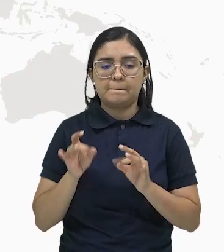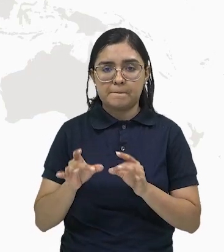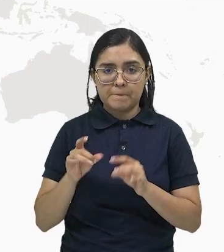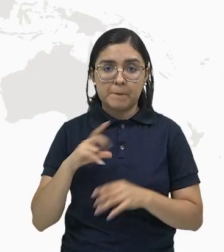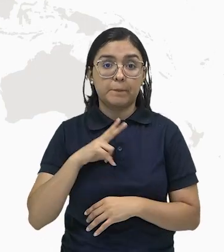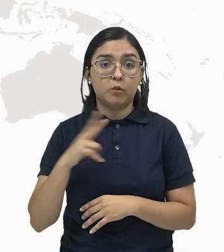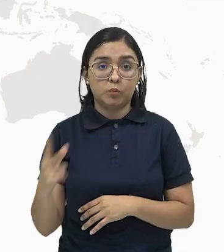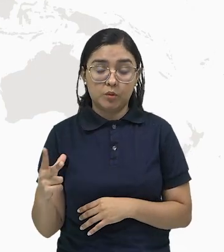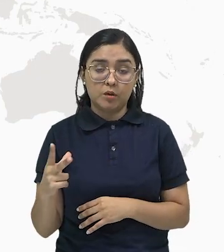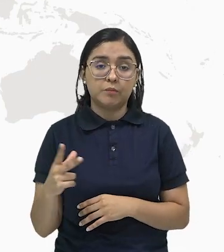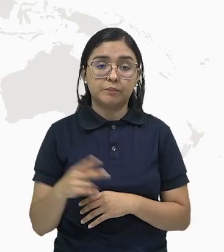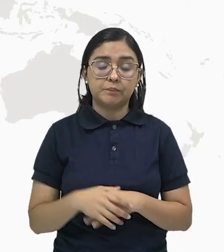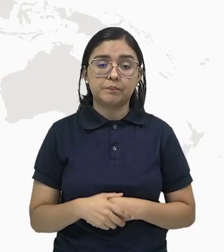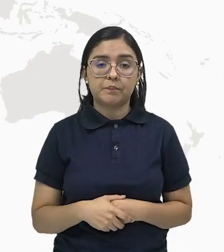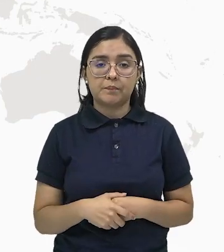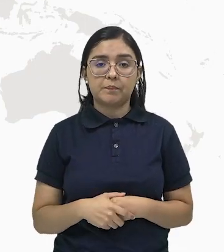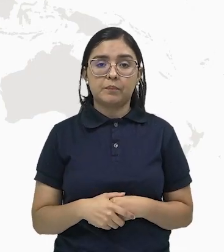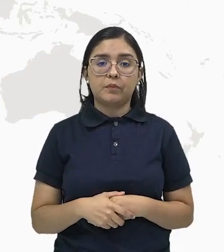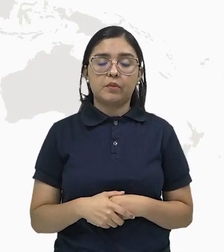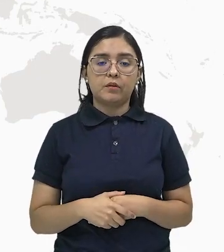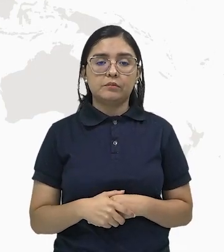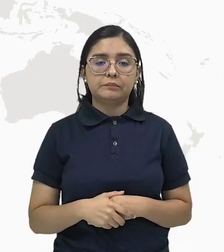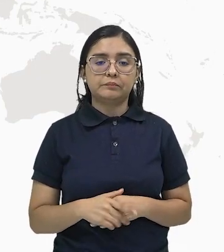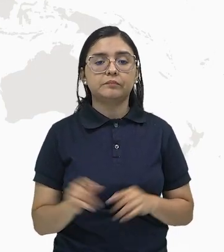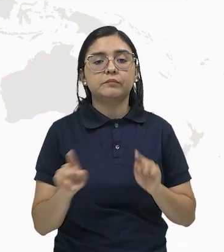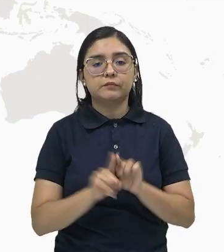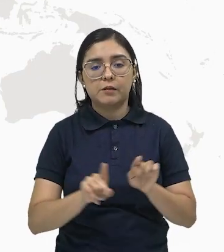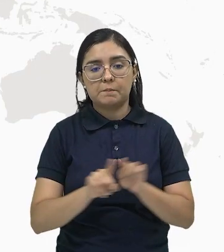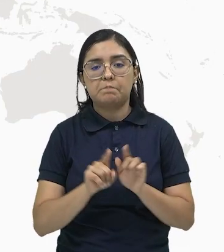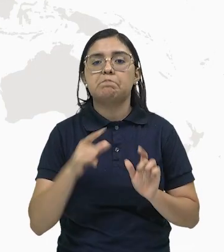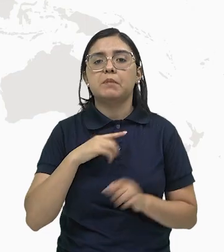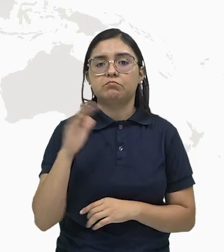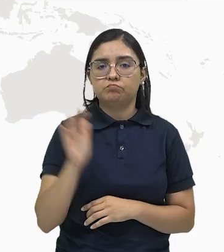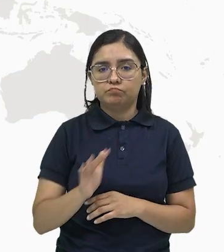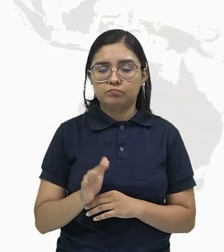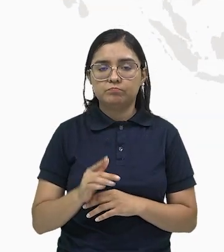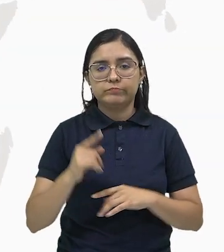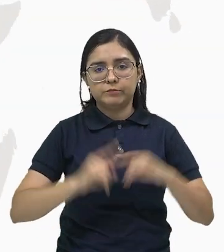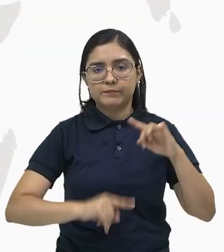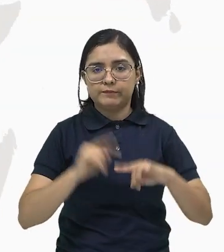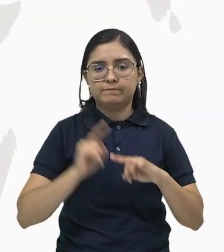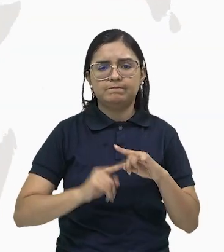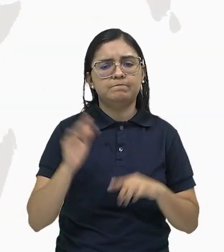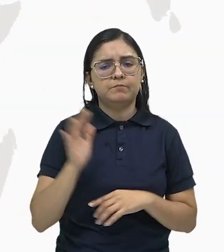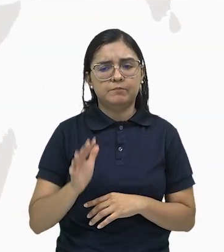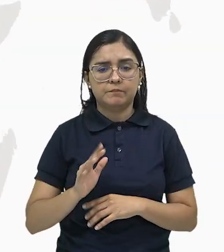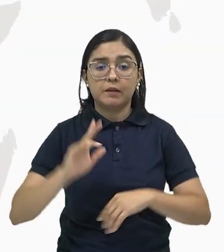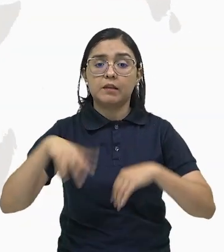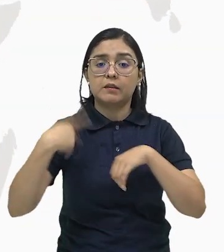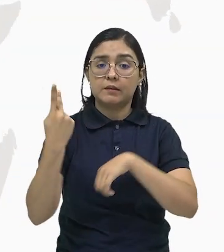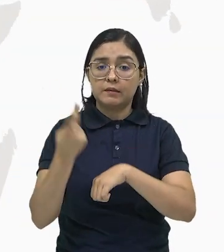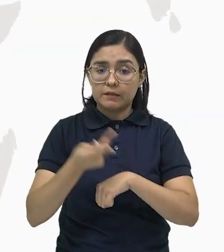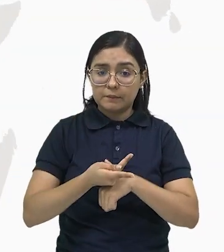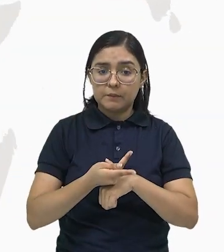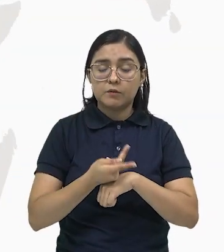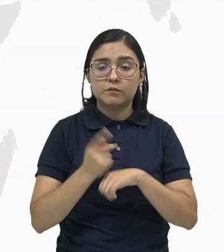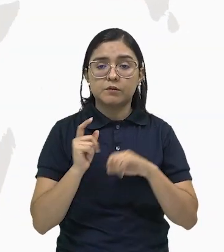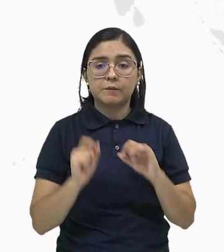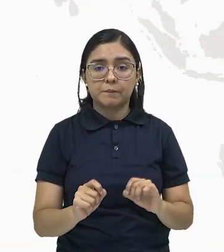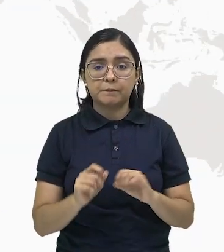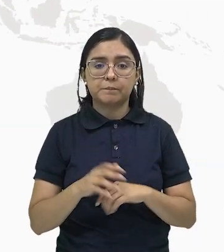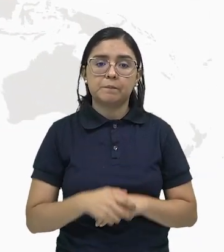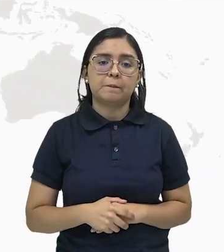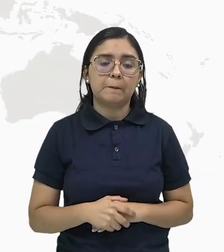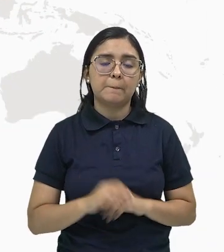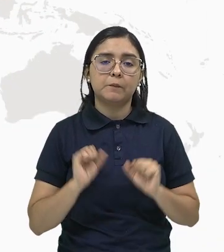para Portugal, e é claro, né, a preços bem abaixo os nossos produtos, e posteriormente nessa ação da